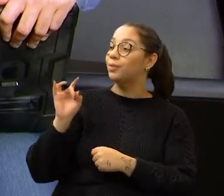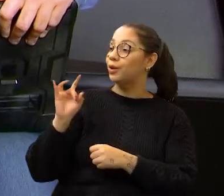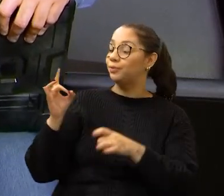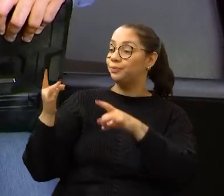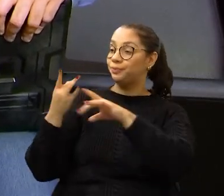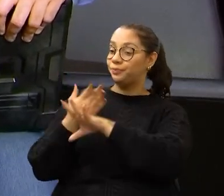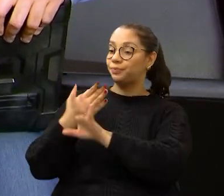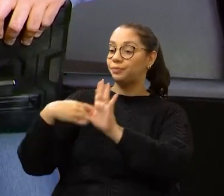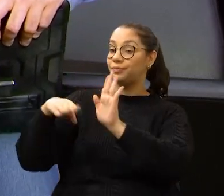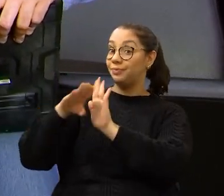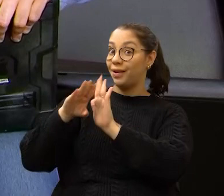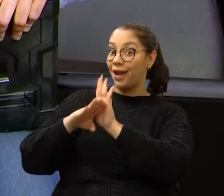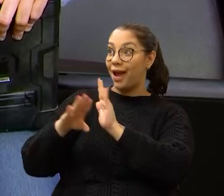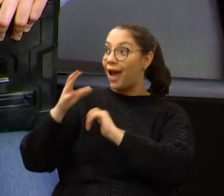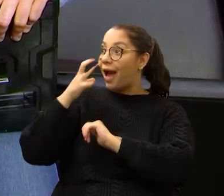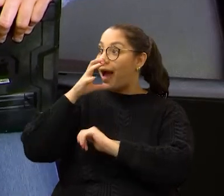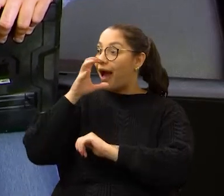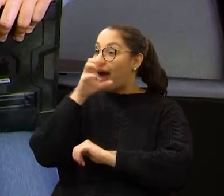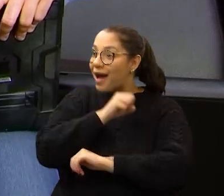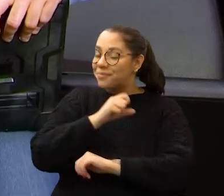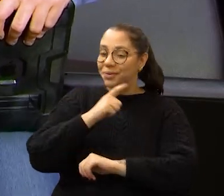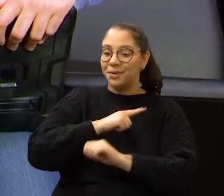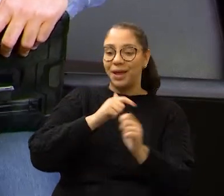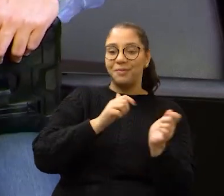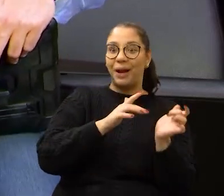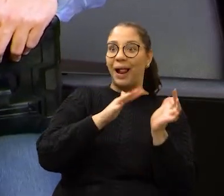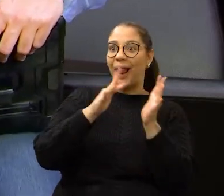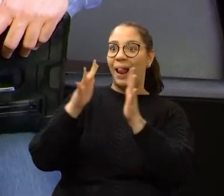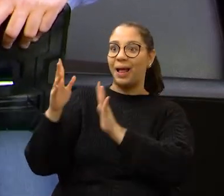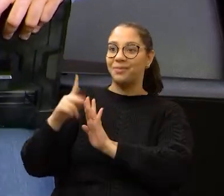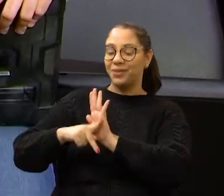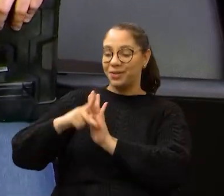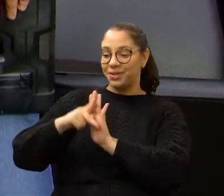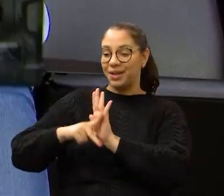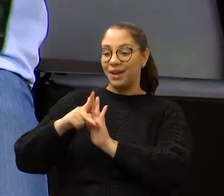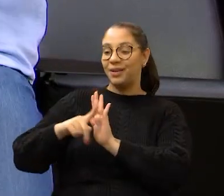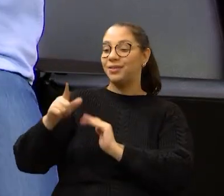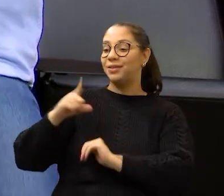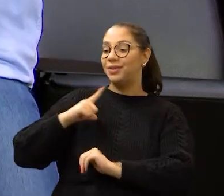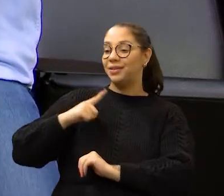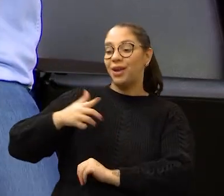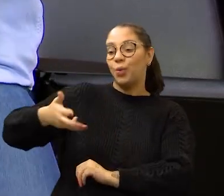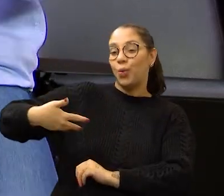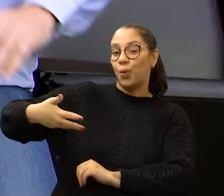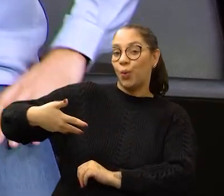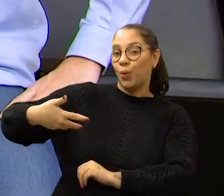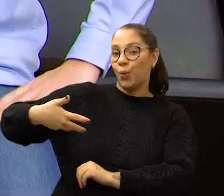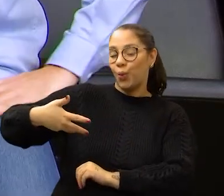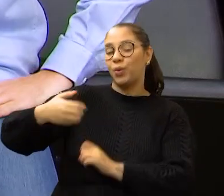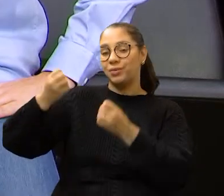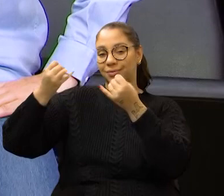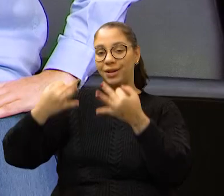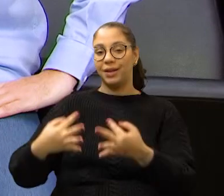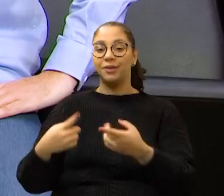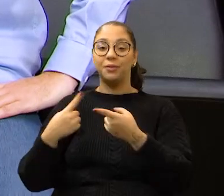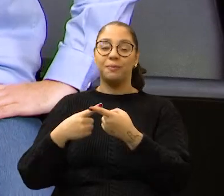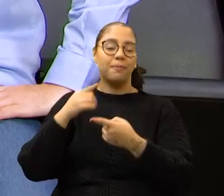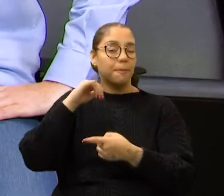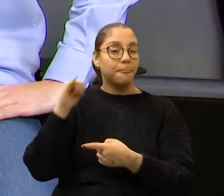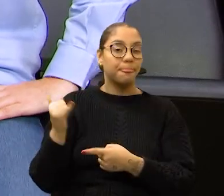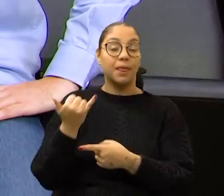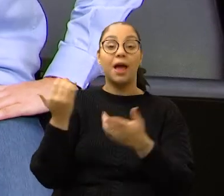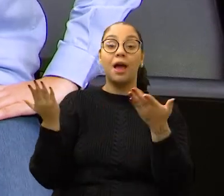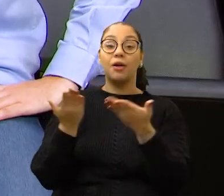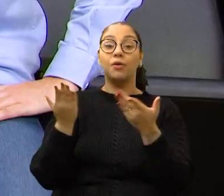Para a gente poder encerrar o Em Pauta, passa rápido, viu? Tem muitos projetos aqui, então por isso que a gente está aqui num ritmo mais